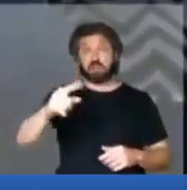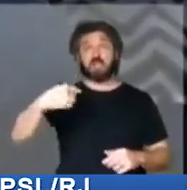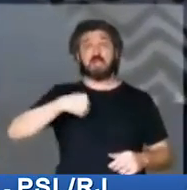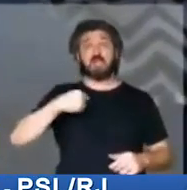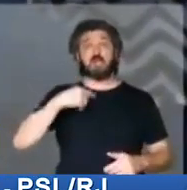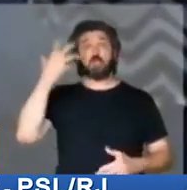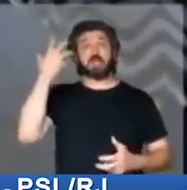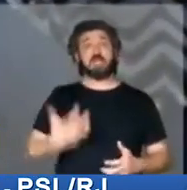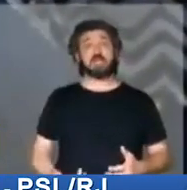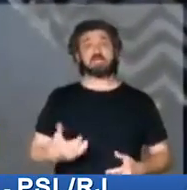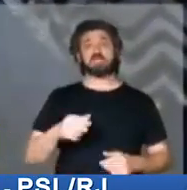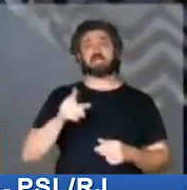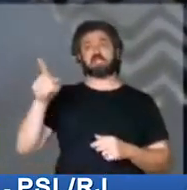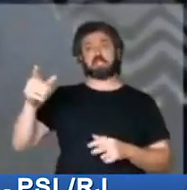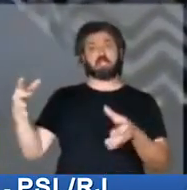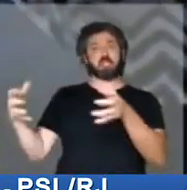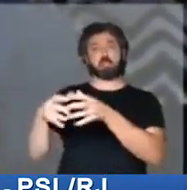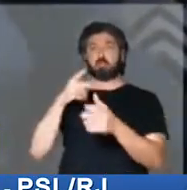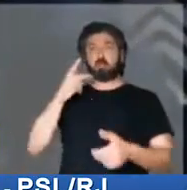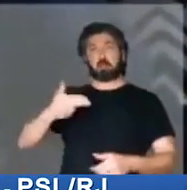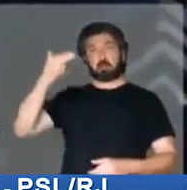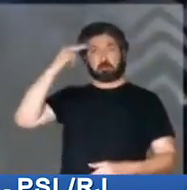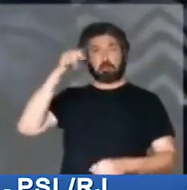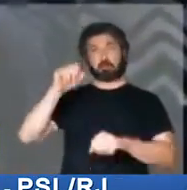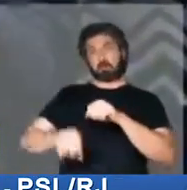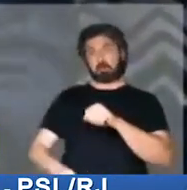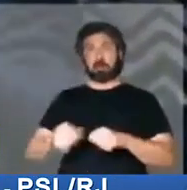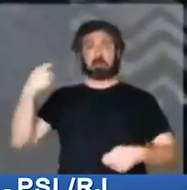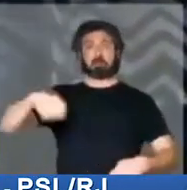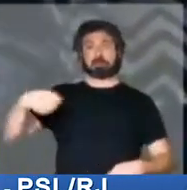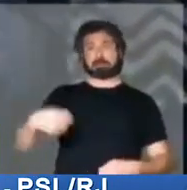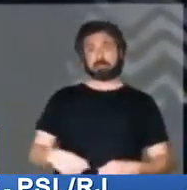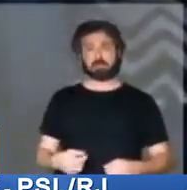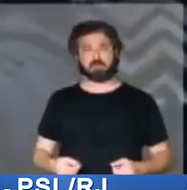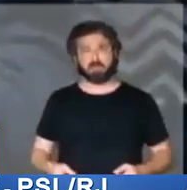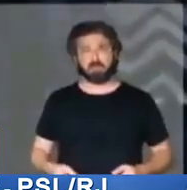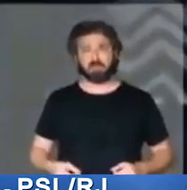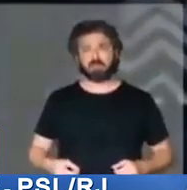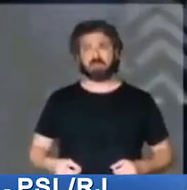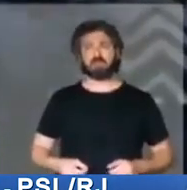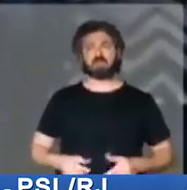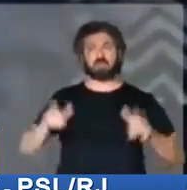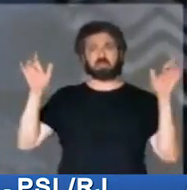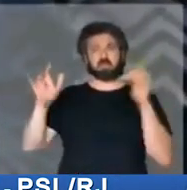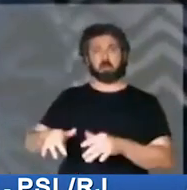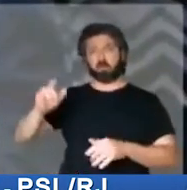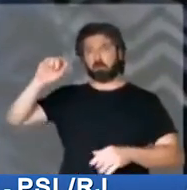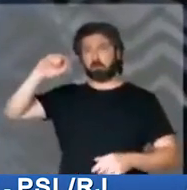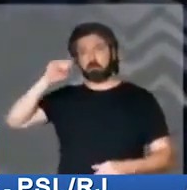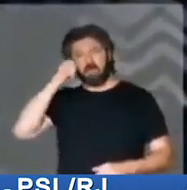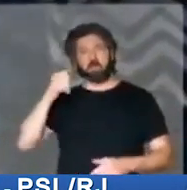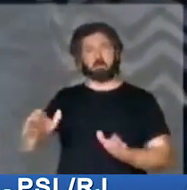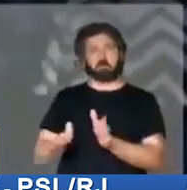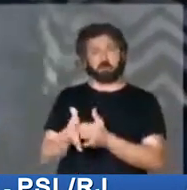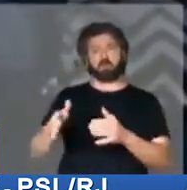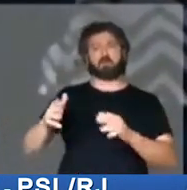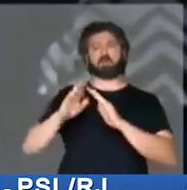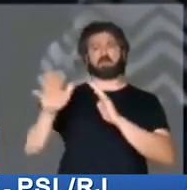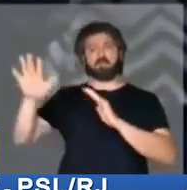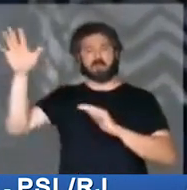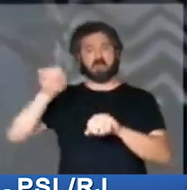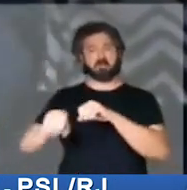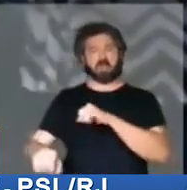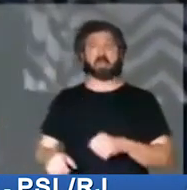Eu já cansei de ver essa turma falando que bandido bom é bandido morto, desde que esteja pobre e preto na periferia. Porque quando